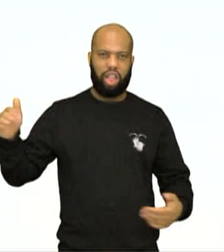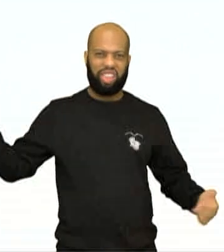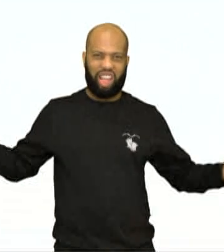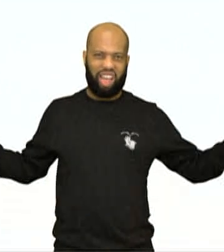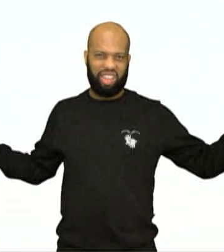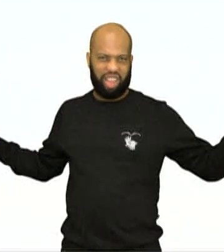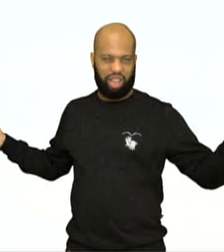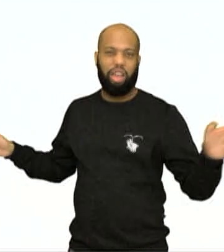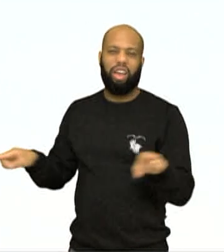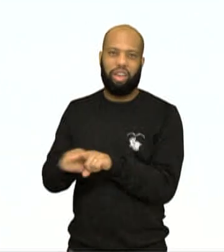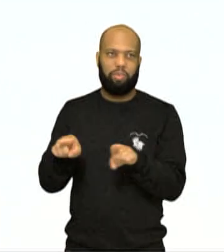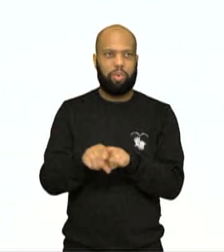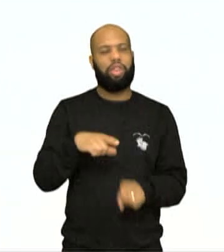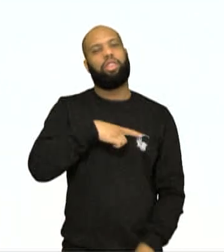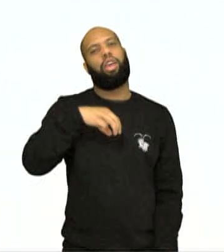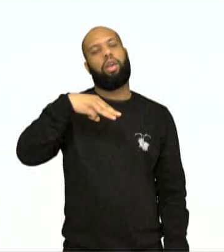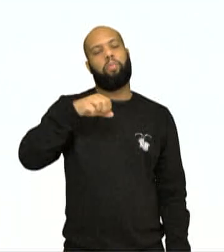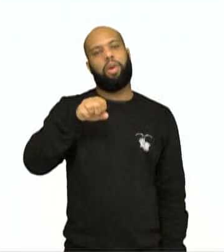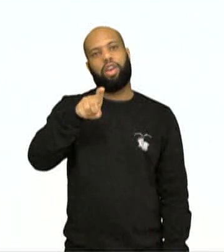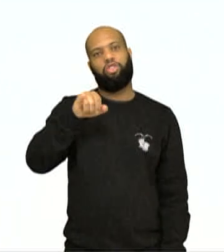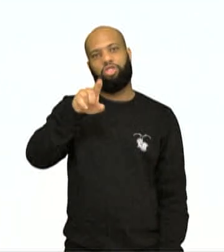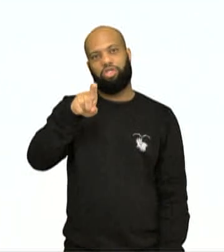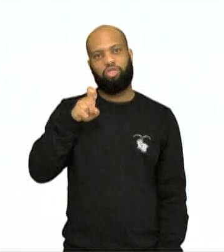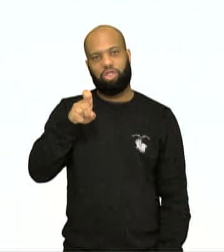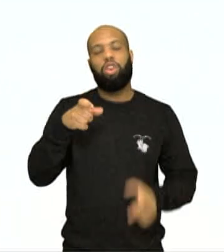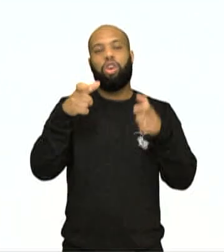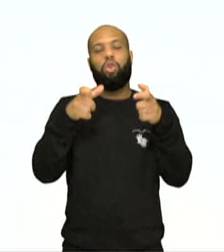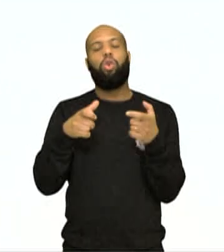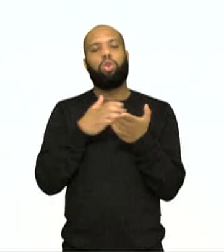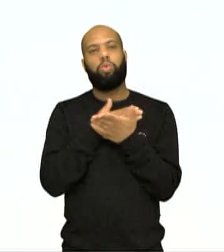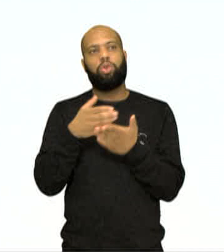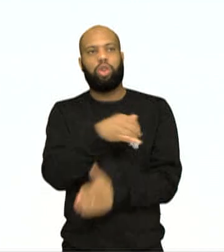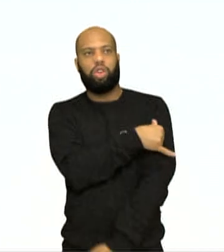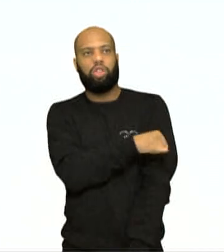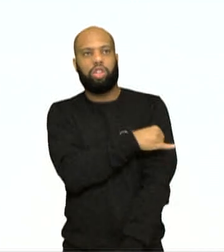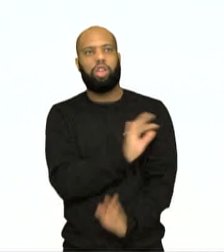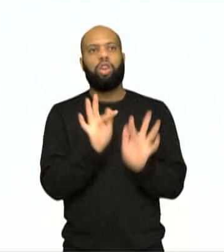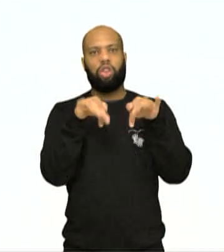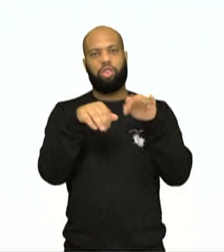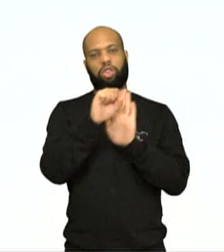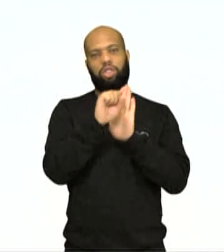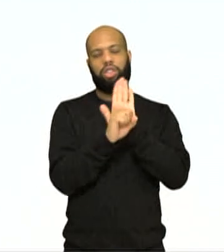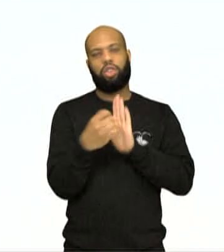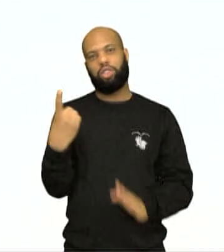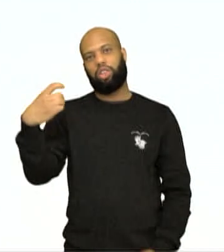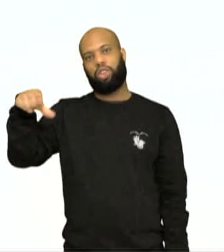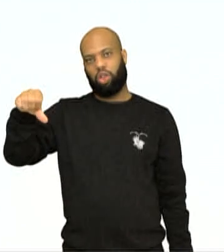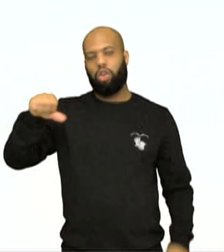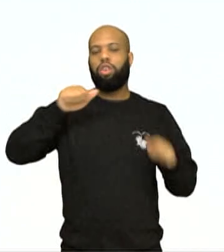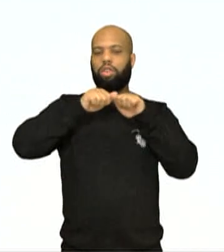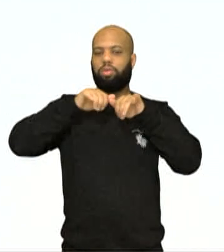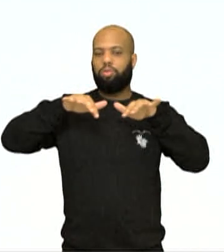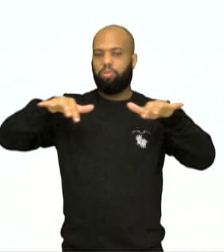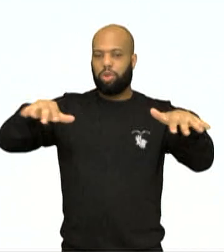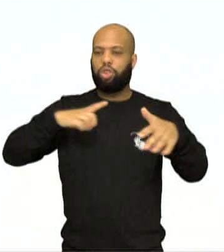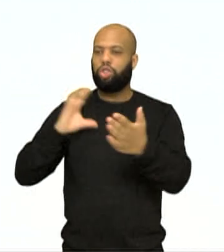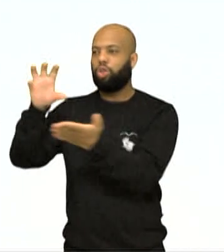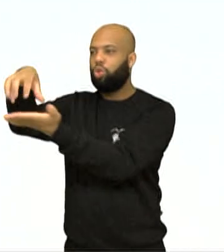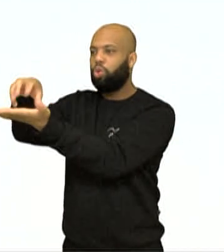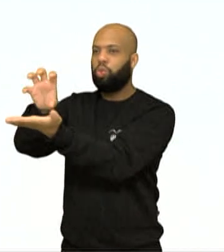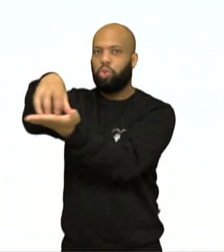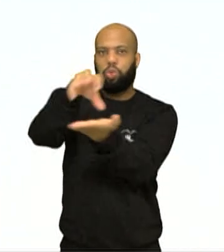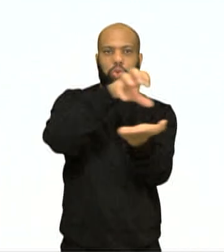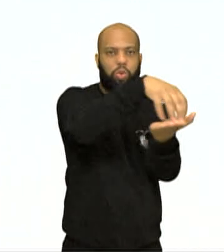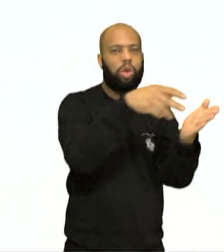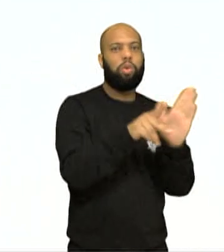que é a dança urbana, nascida na periferia da cidade do Rio de Janeiro, no final do século XIX, estendendo-se aos clubes carnavalescos e